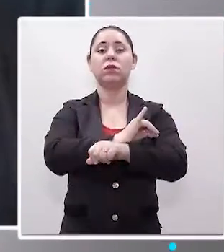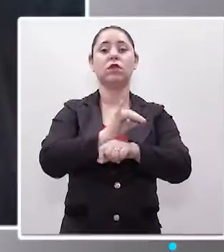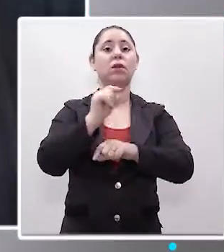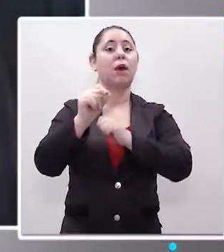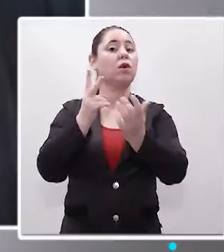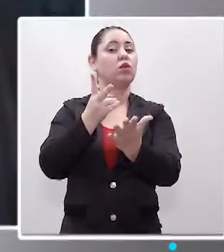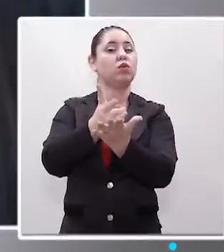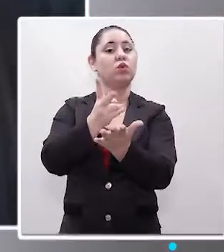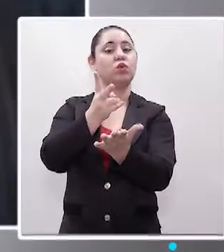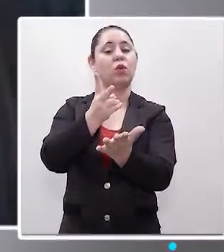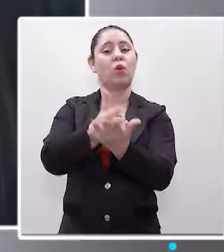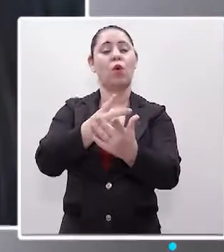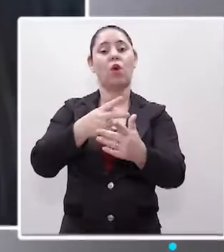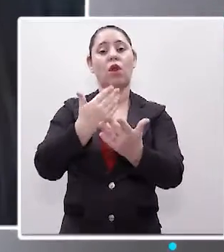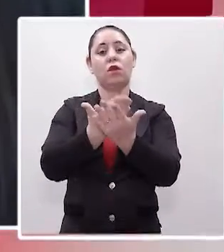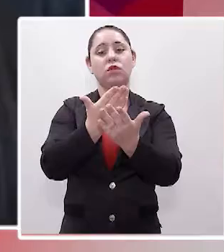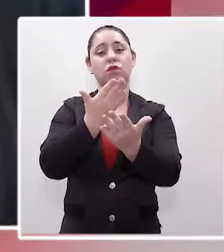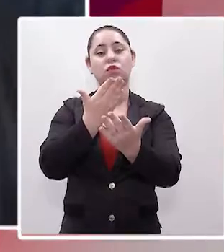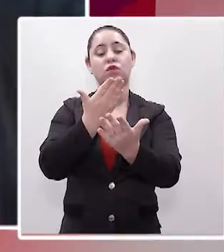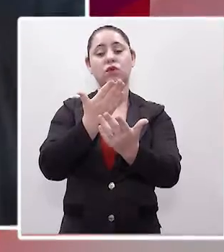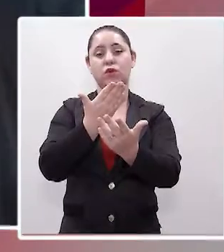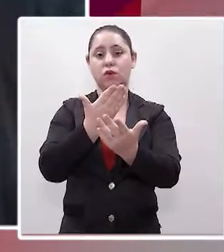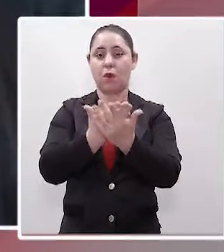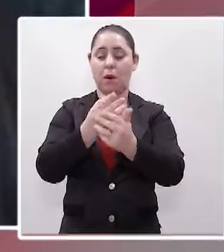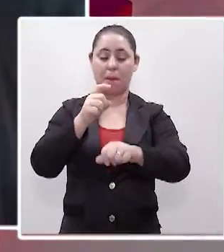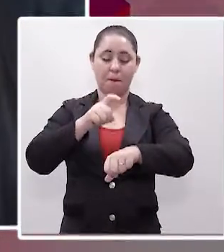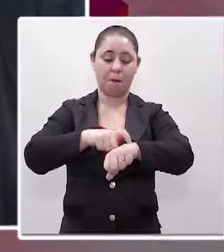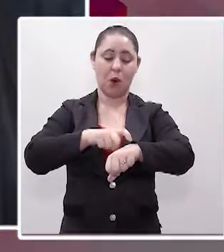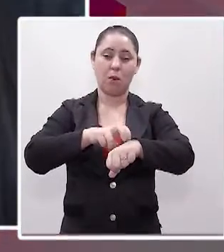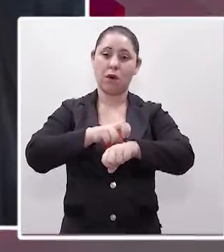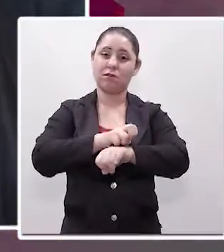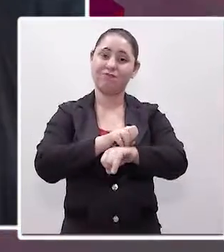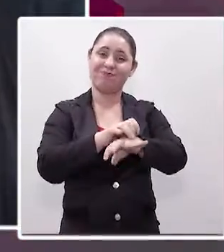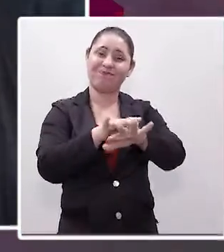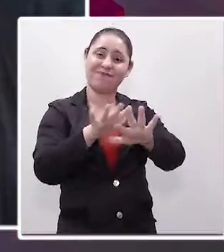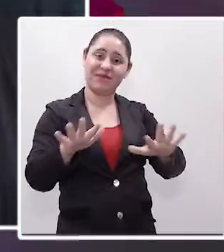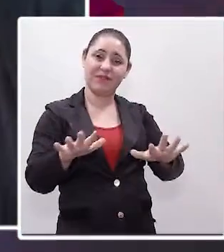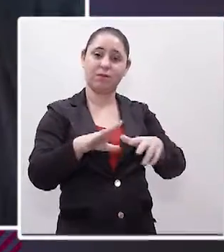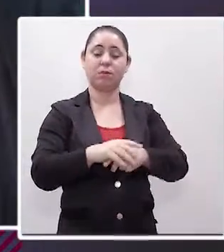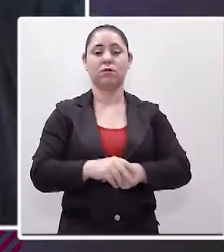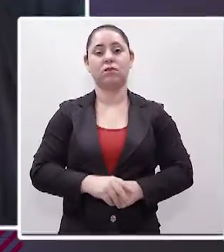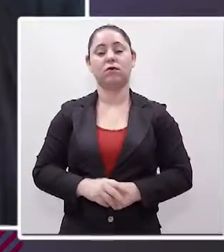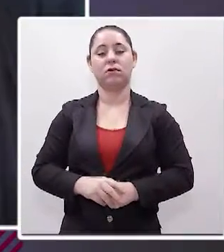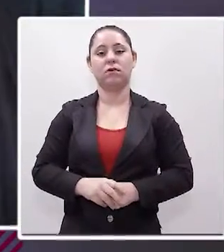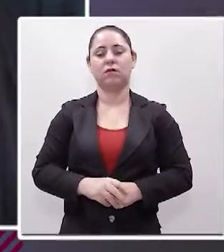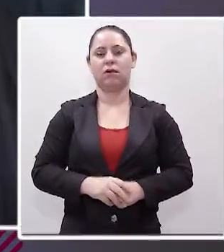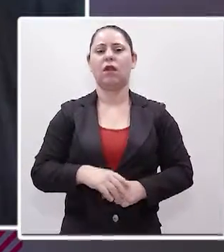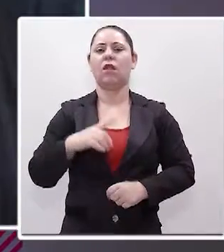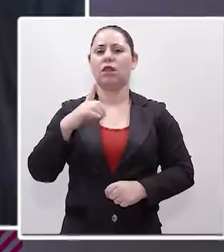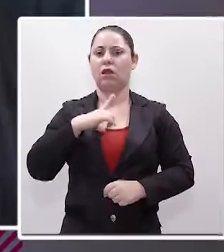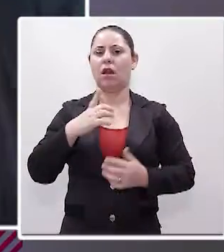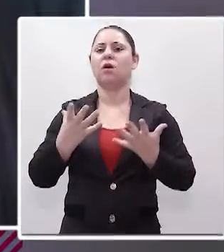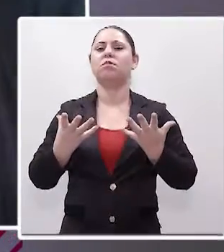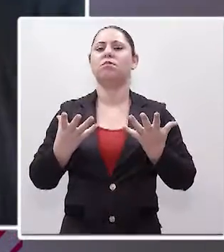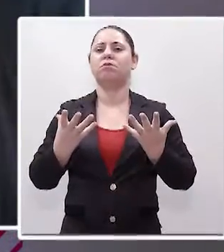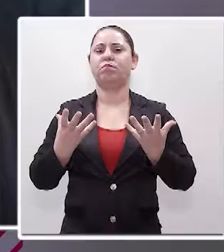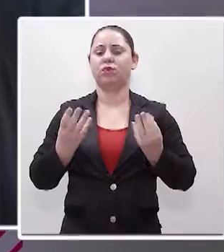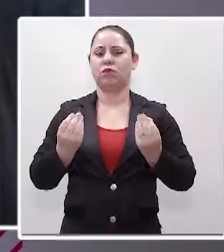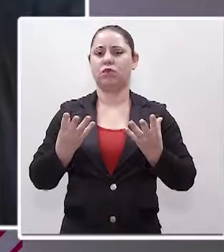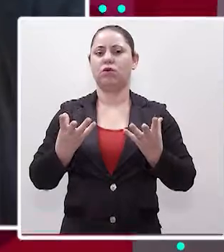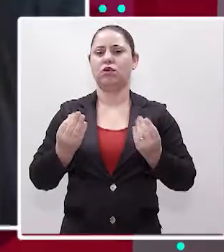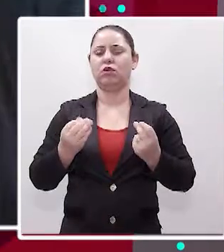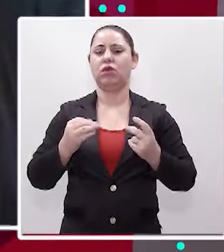uma estratégia para dar continuidade às atividades didáticas nesse período de pandemia. E aí nós temos